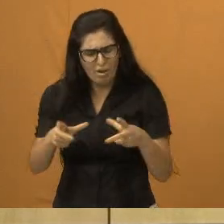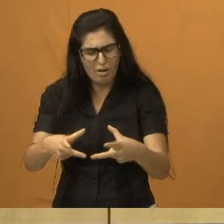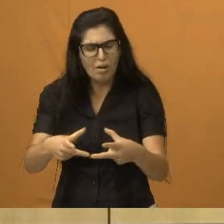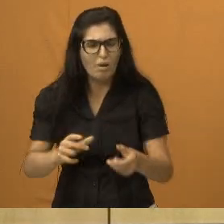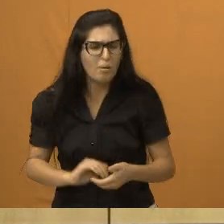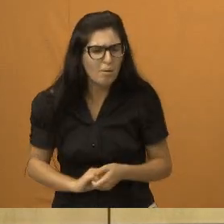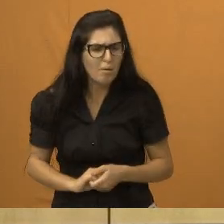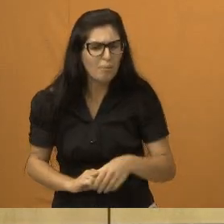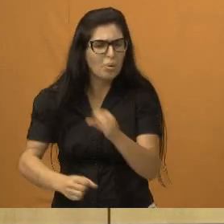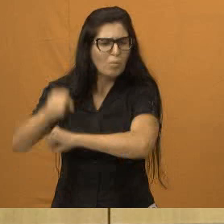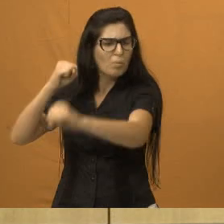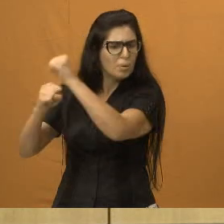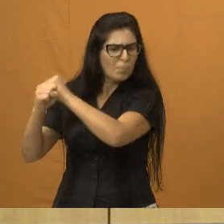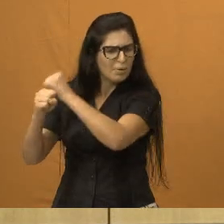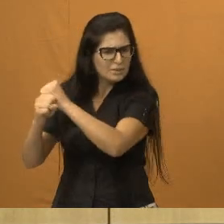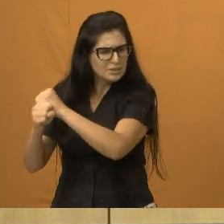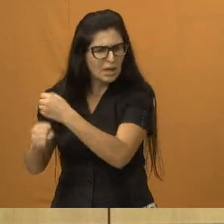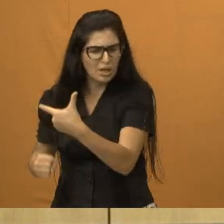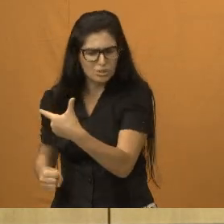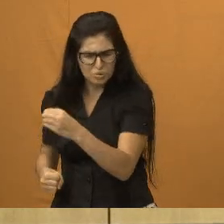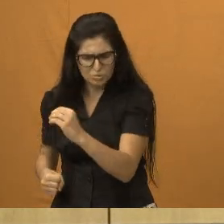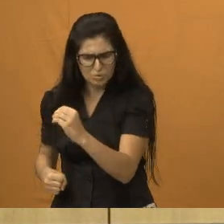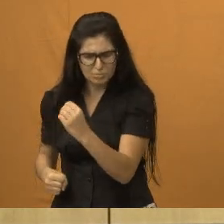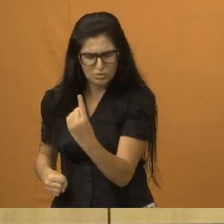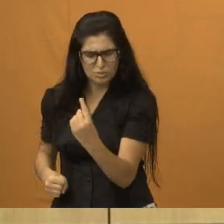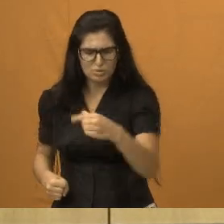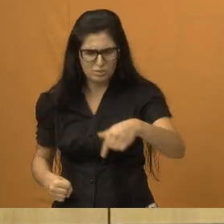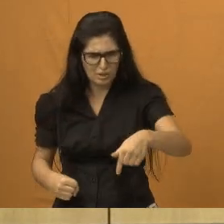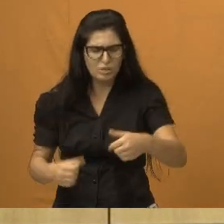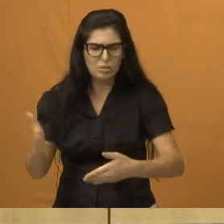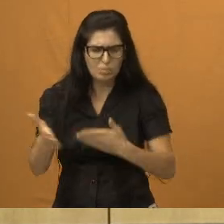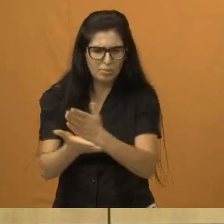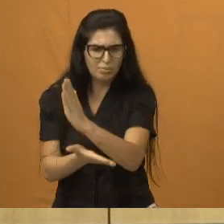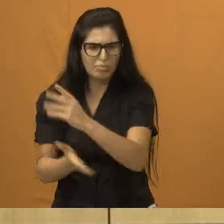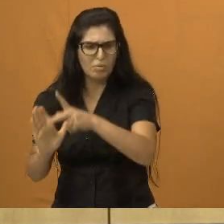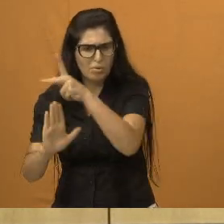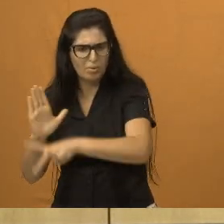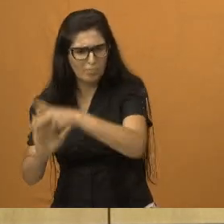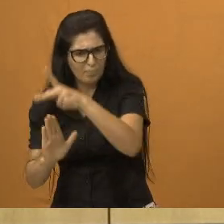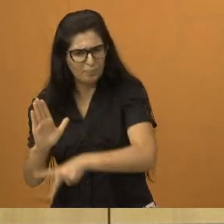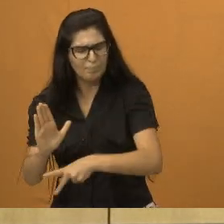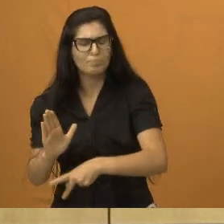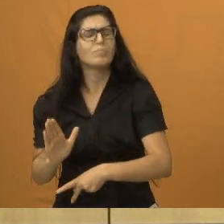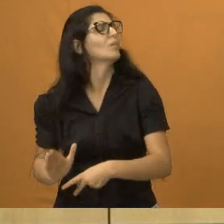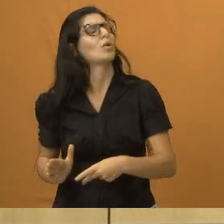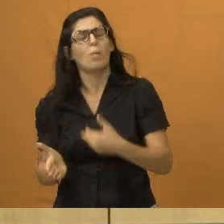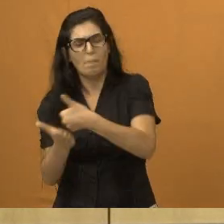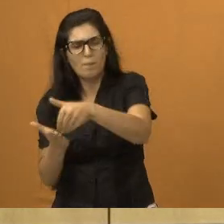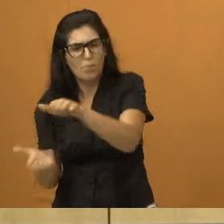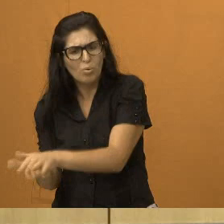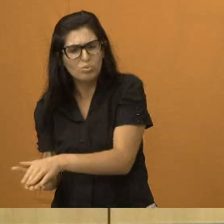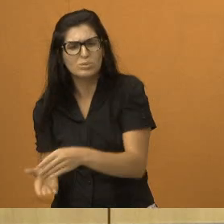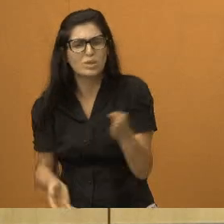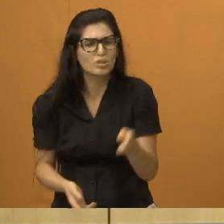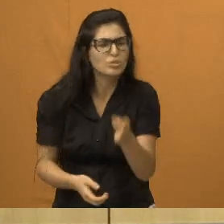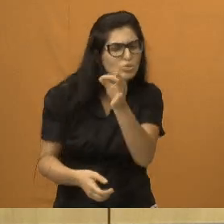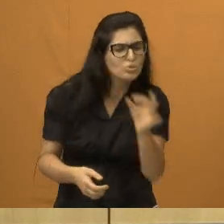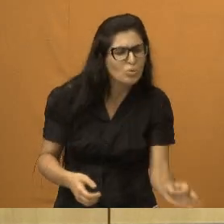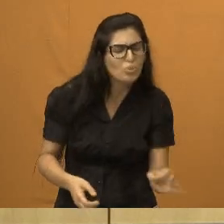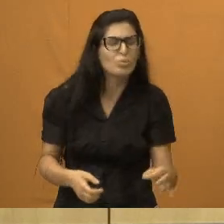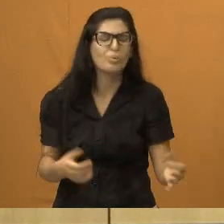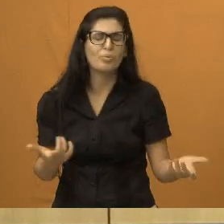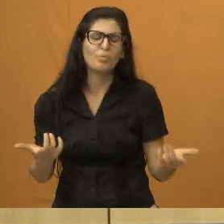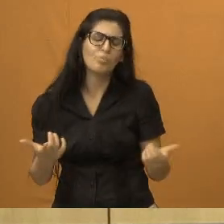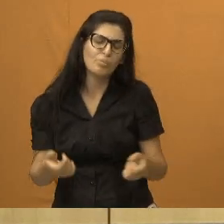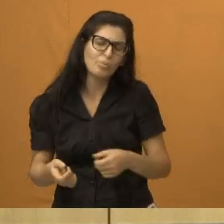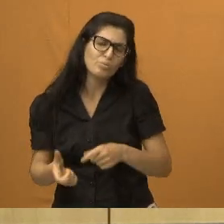Essa casa, o ano passado, essa Casa de Leis aprovou o projeto do prefeito dando anistia de juros e multas para quem estava na dívida ativa.